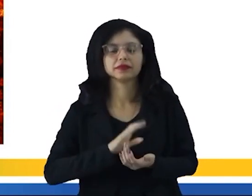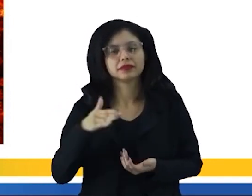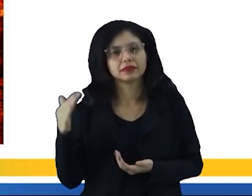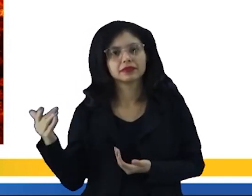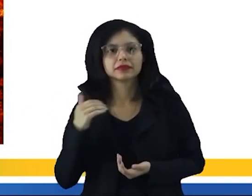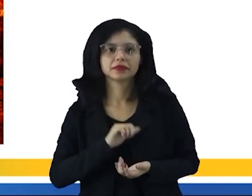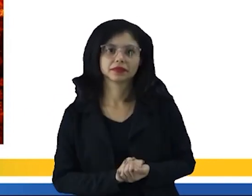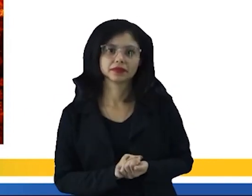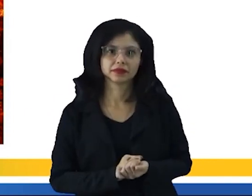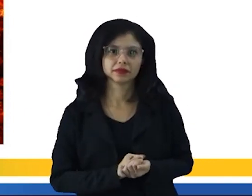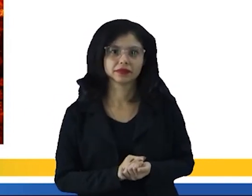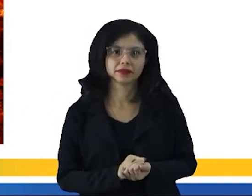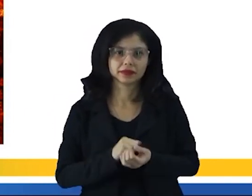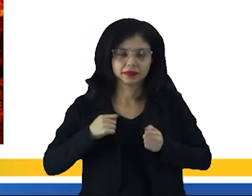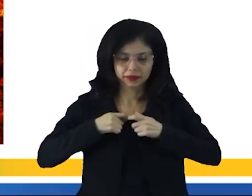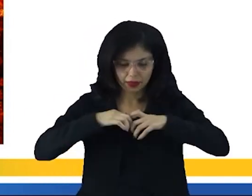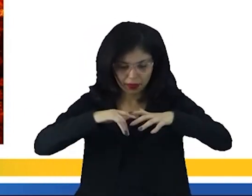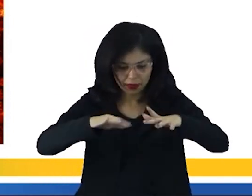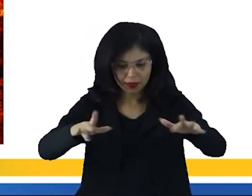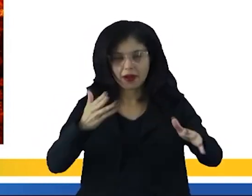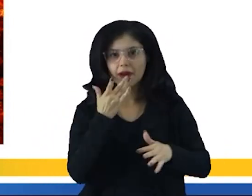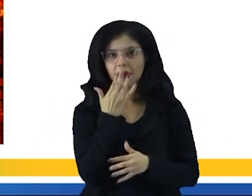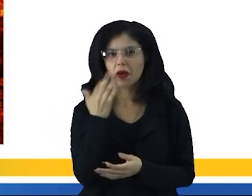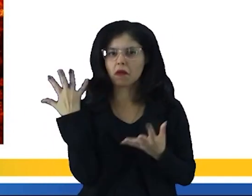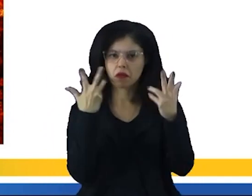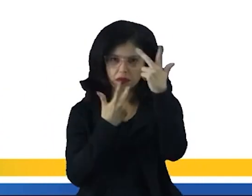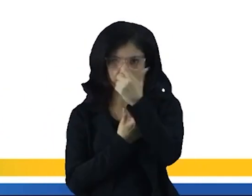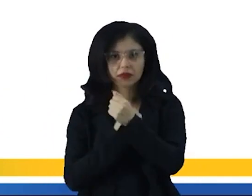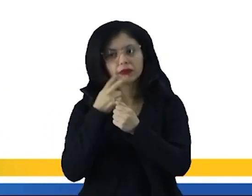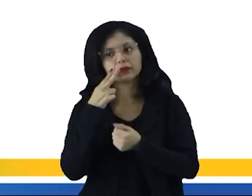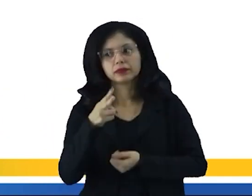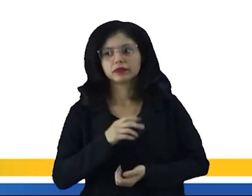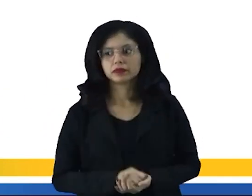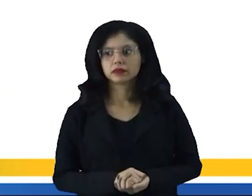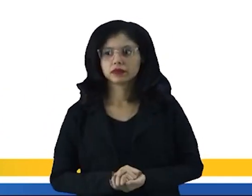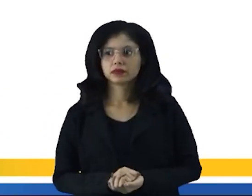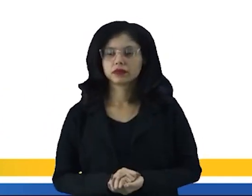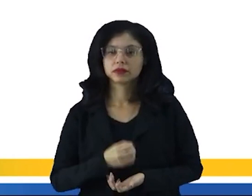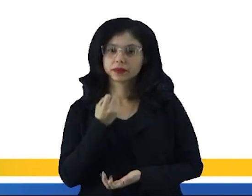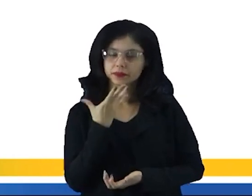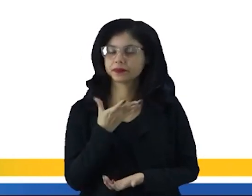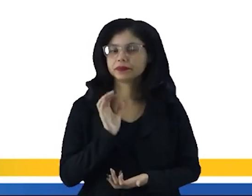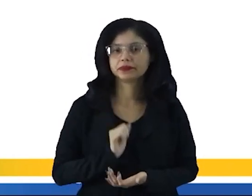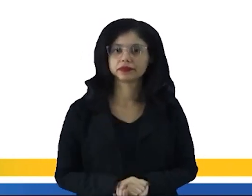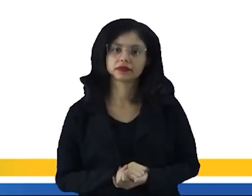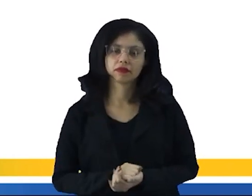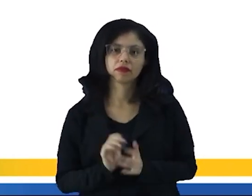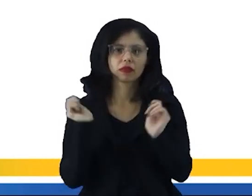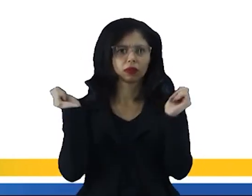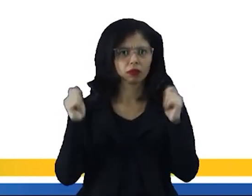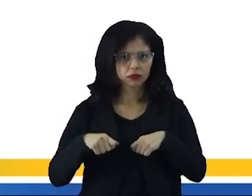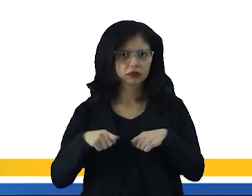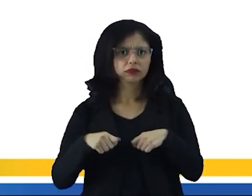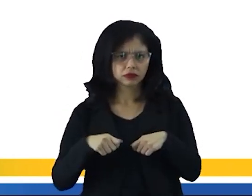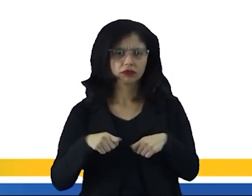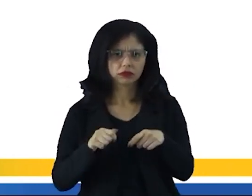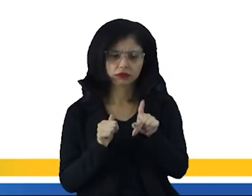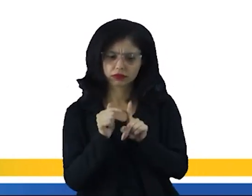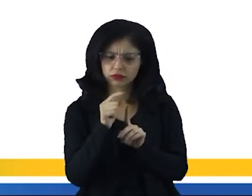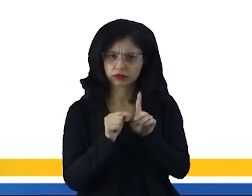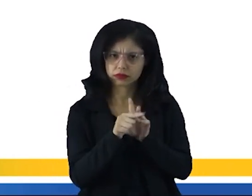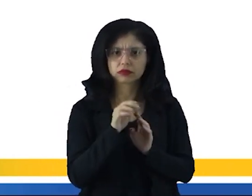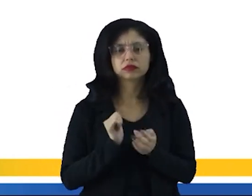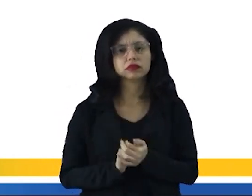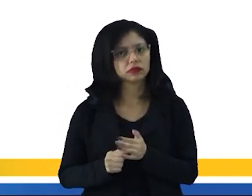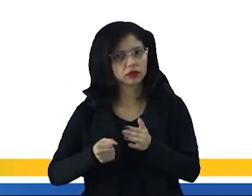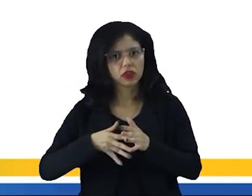estive, que ficava um tapete de várias cores, muito bonito de ver mesmo. Muito bem, e possui bons índices pluviométricos, ou